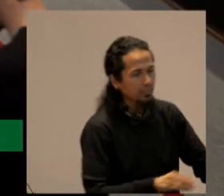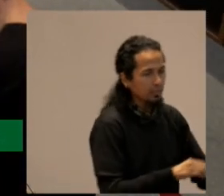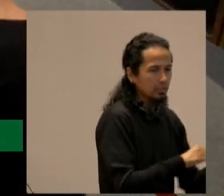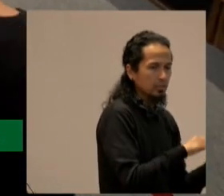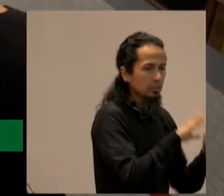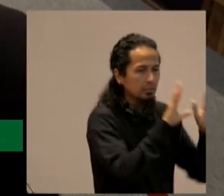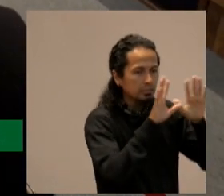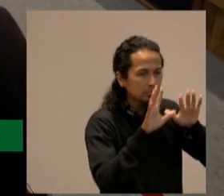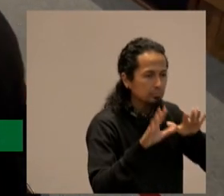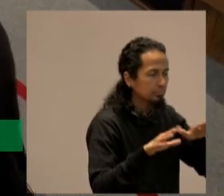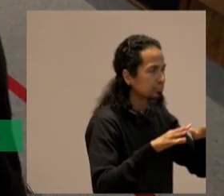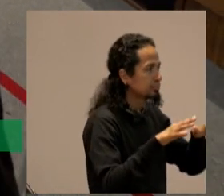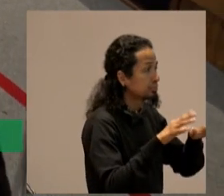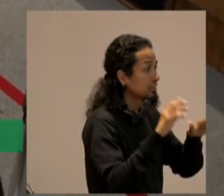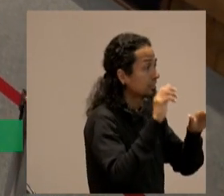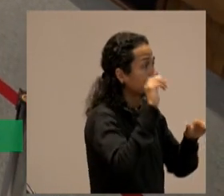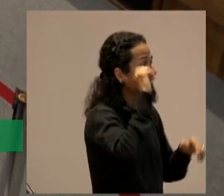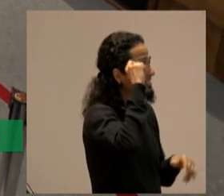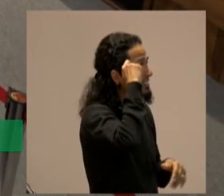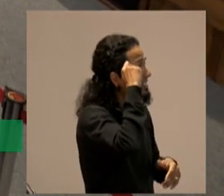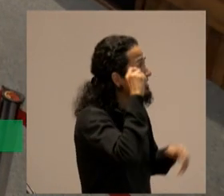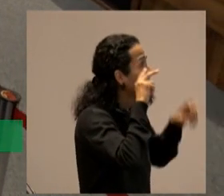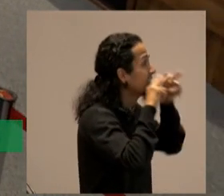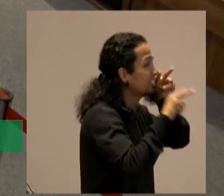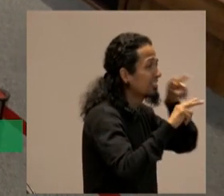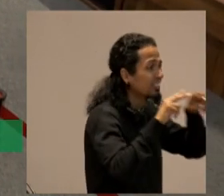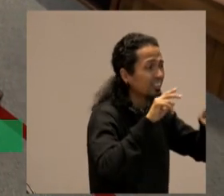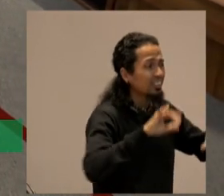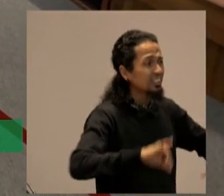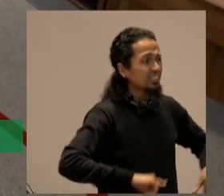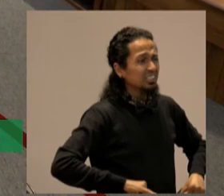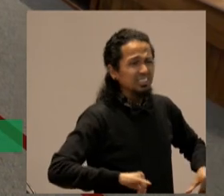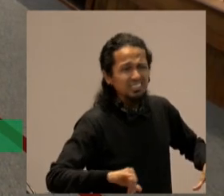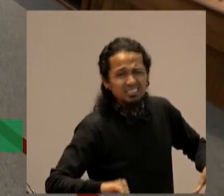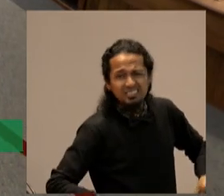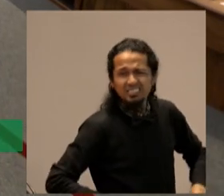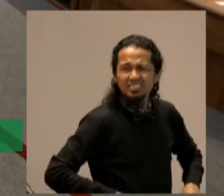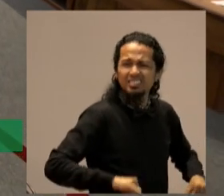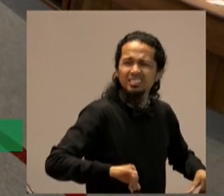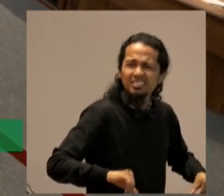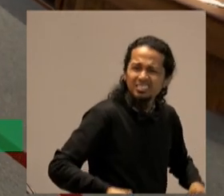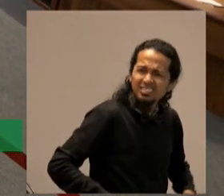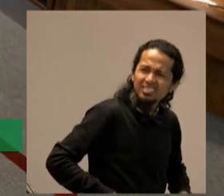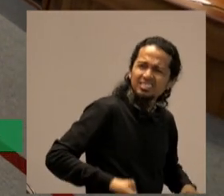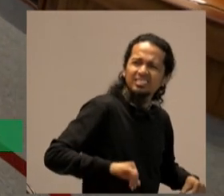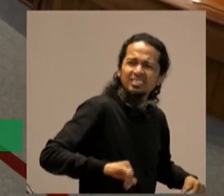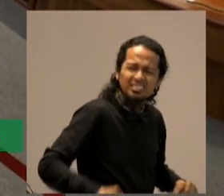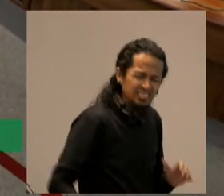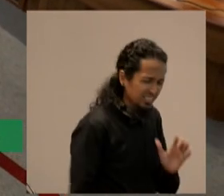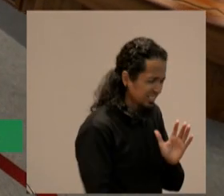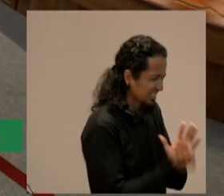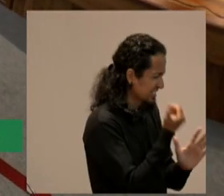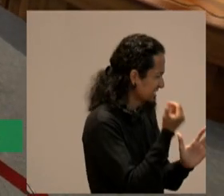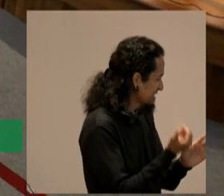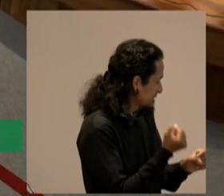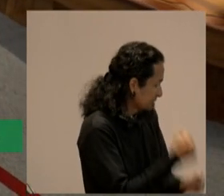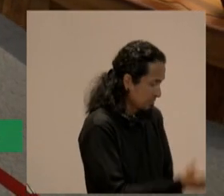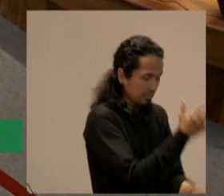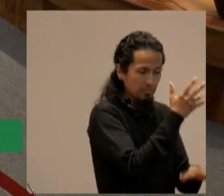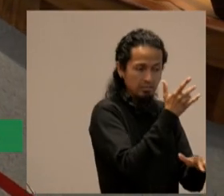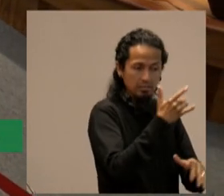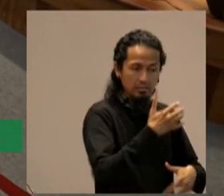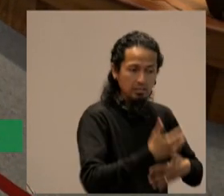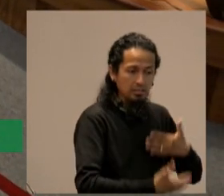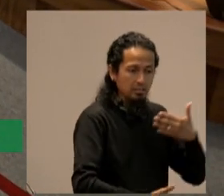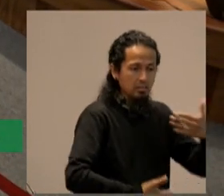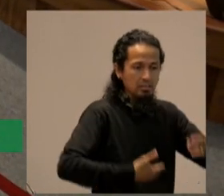a crueldade bem de frente e ainda produziu milagres de fé no extremo